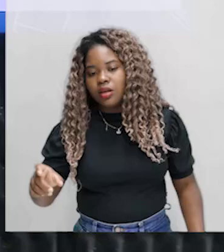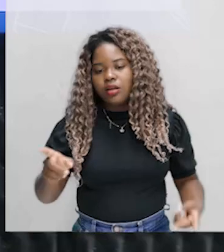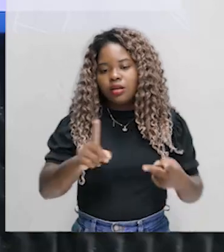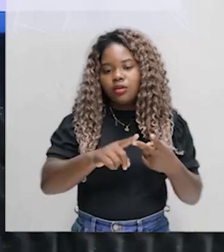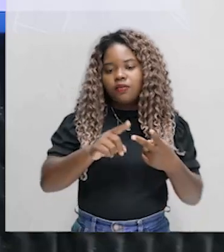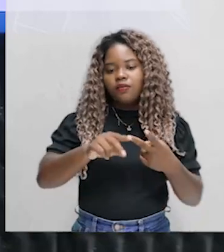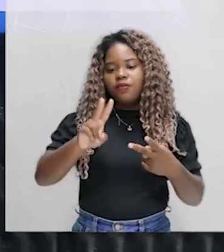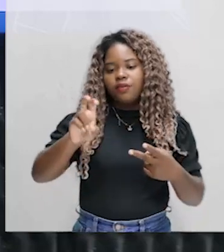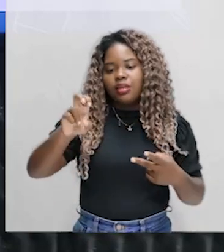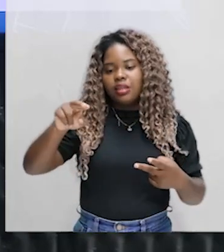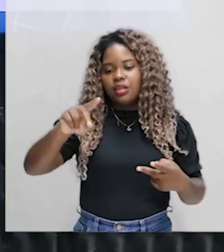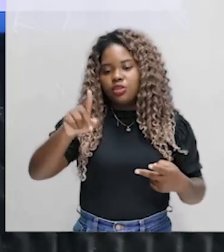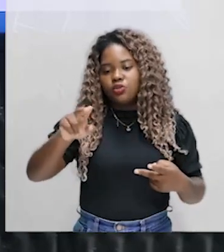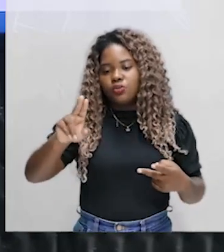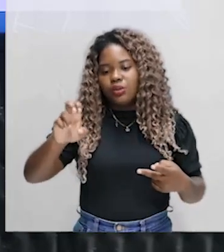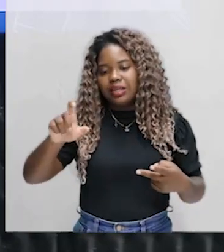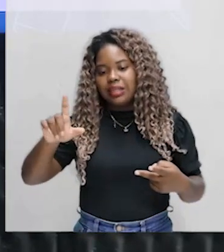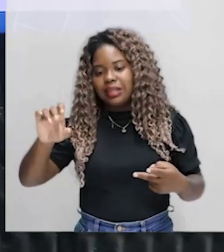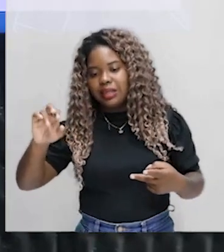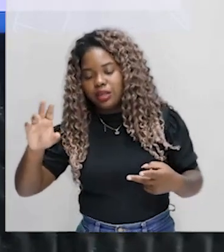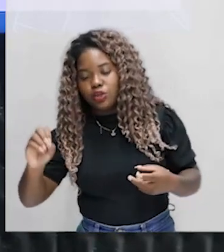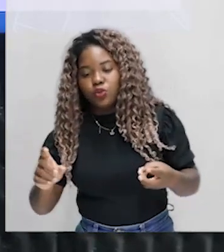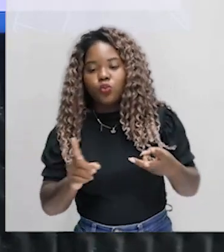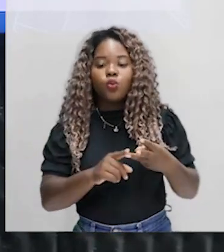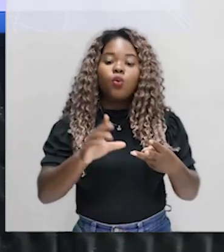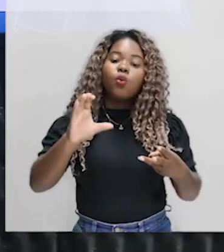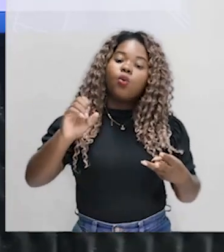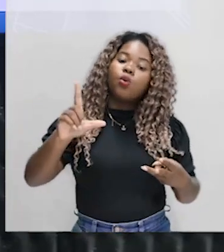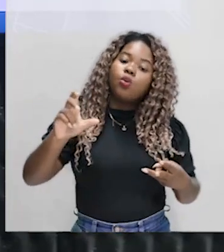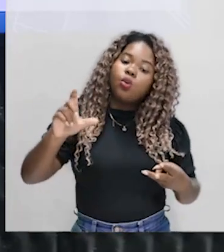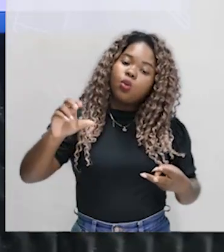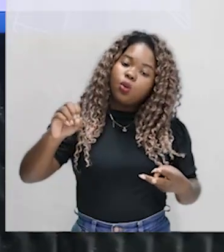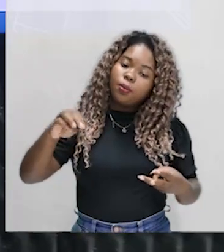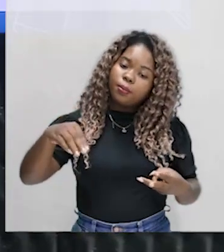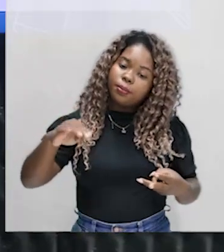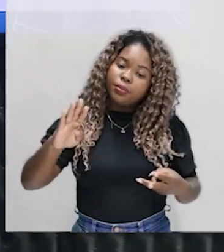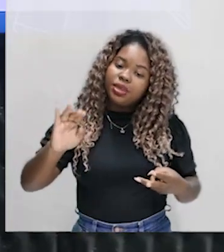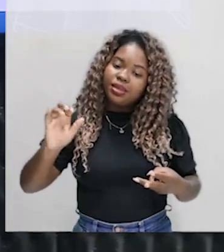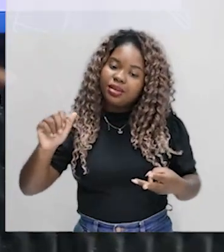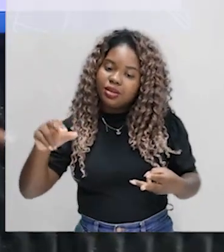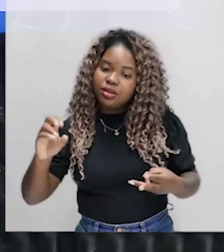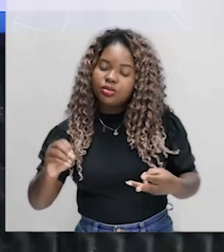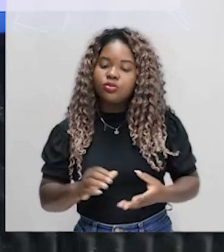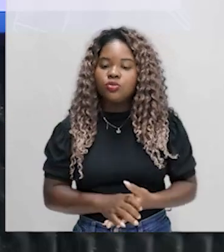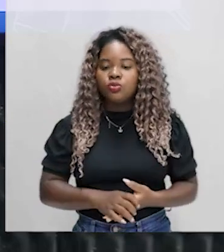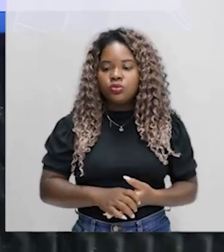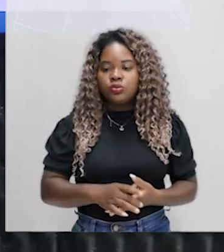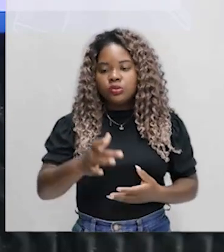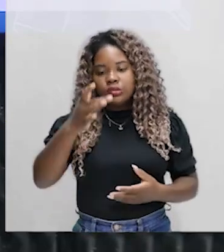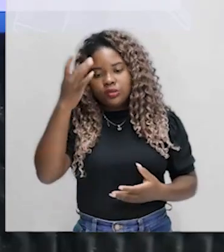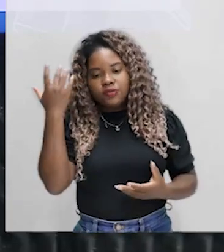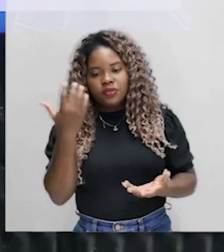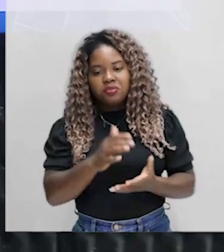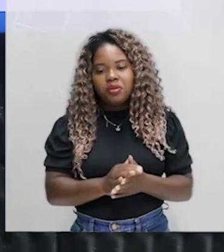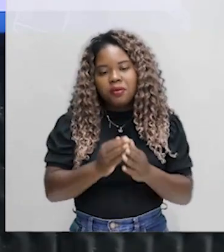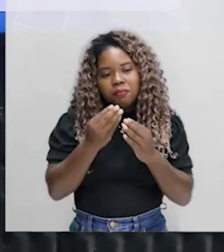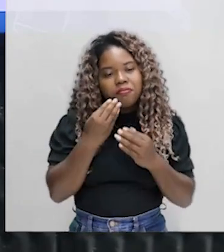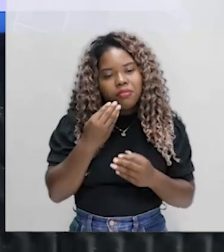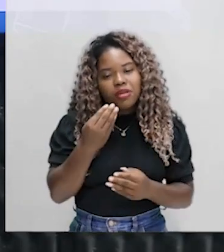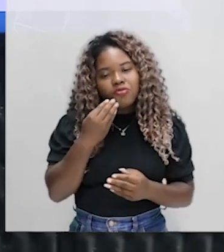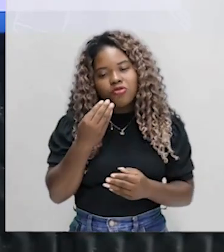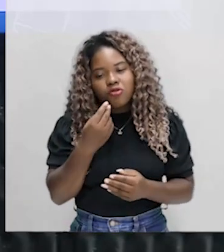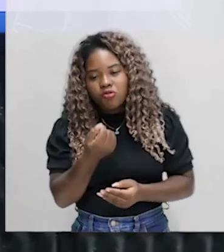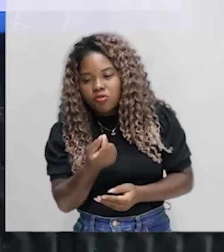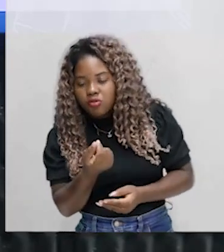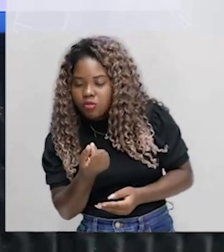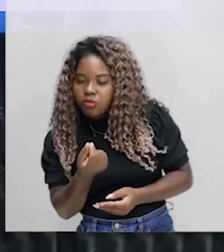venezuelanos, colombianos, tá? Pedintes, nas paradas ou nos